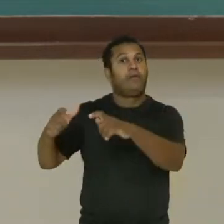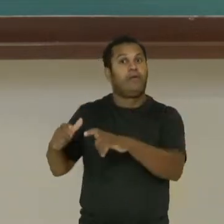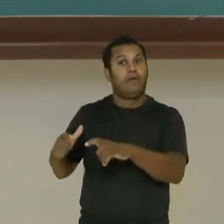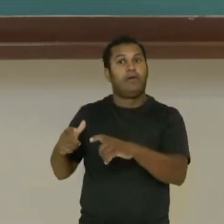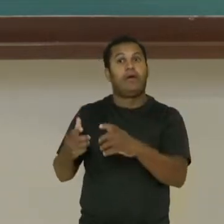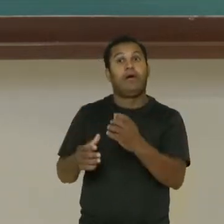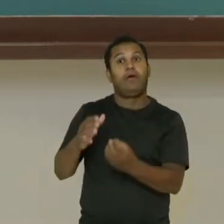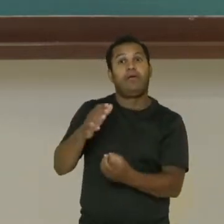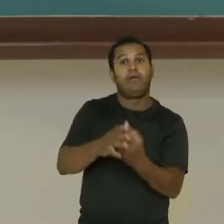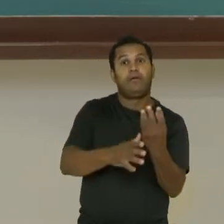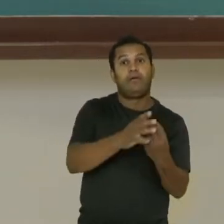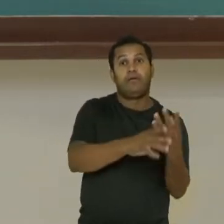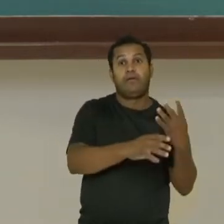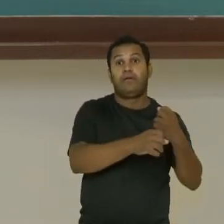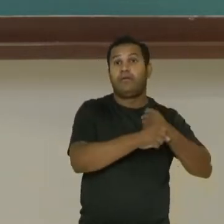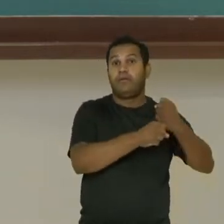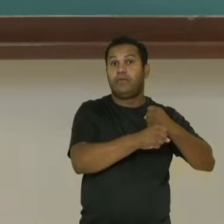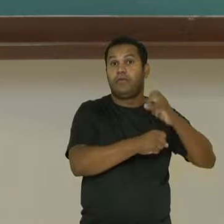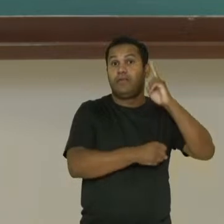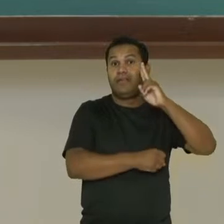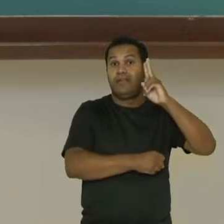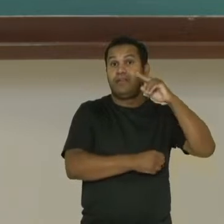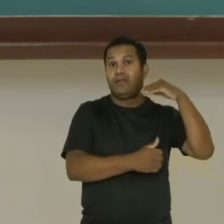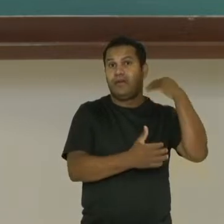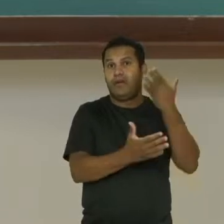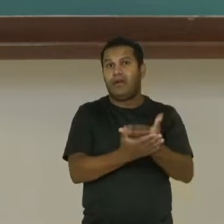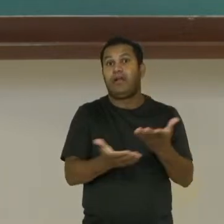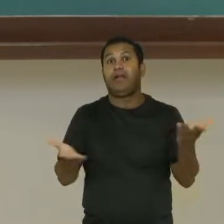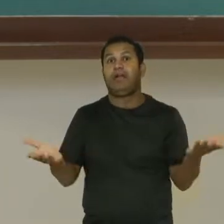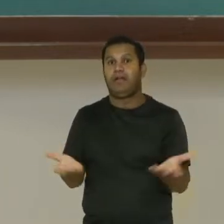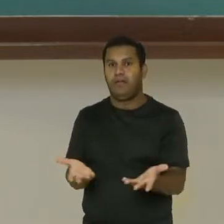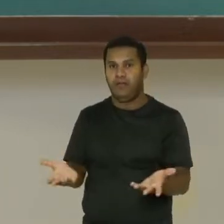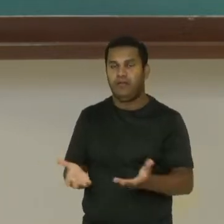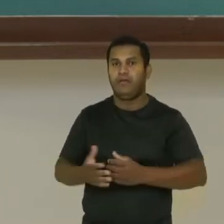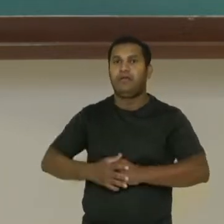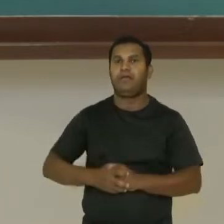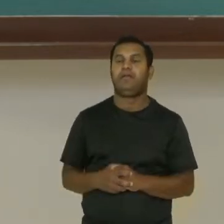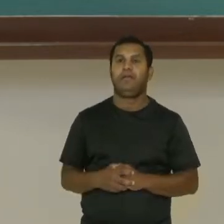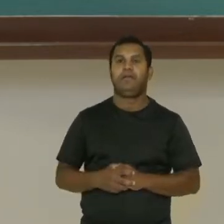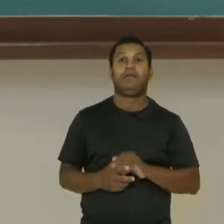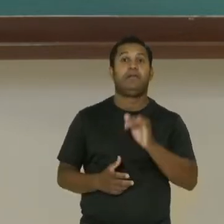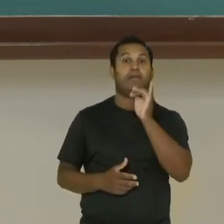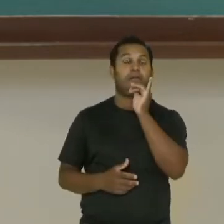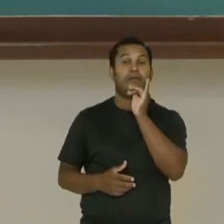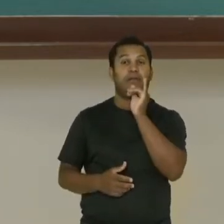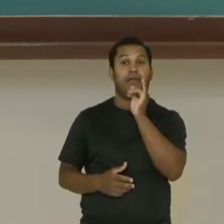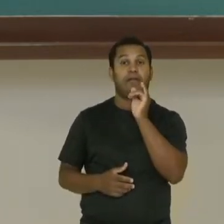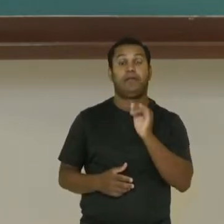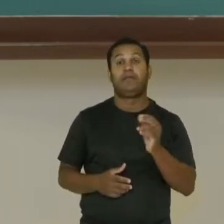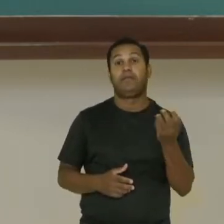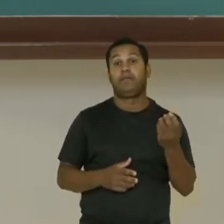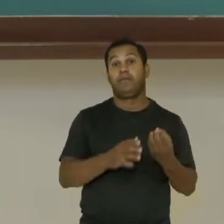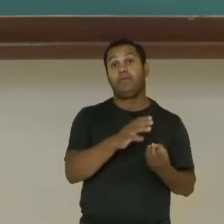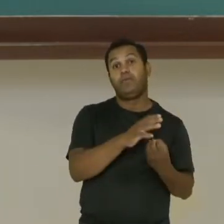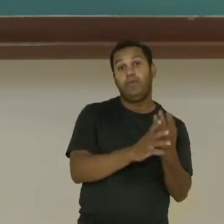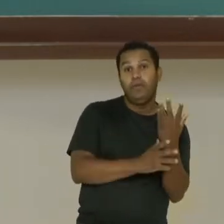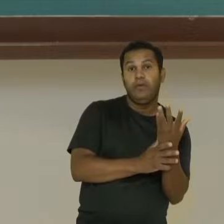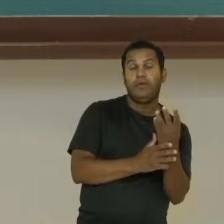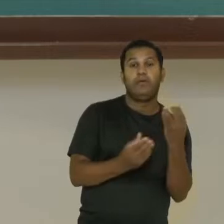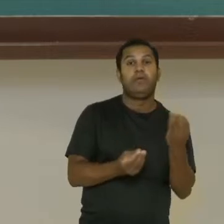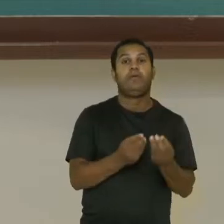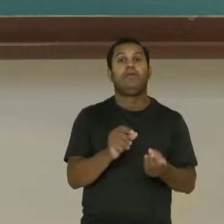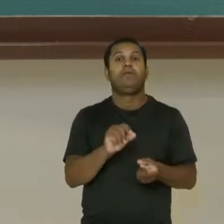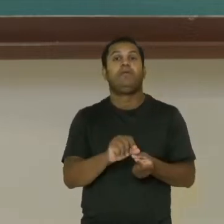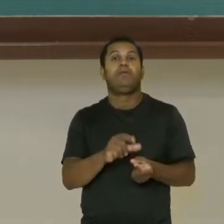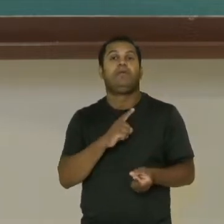do tempo, ao longo da sua história, desde a formação até as regionalizações mais atualizadas. Então vamos juntos